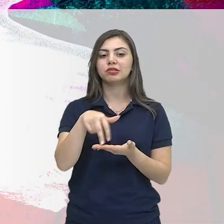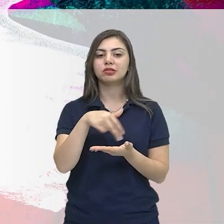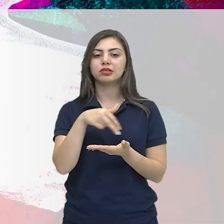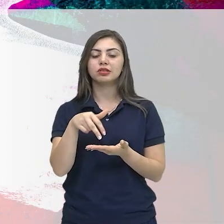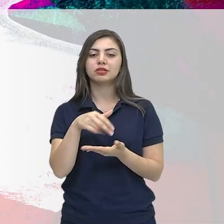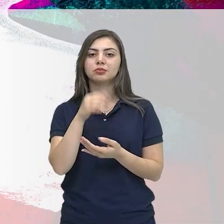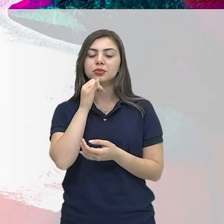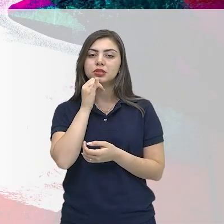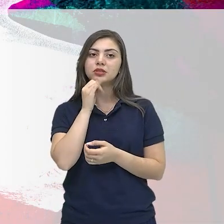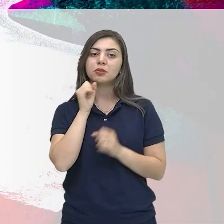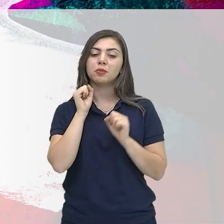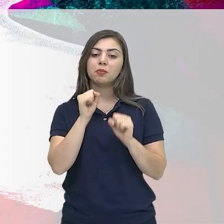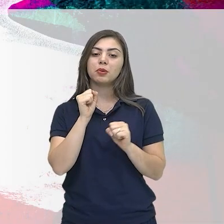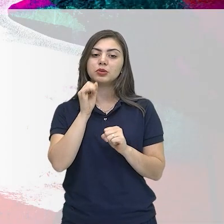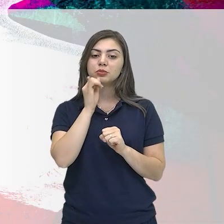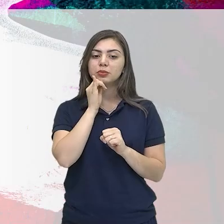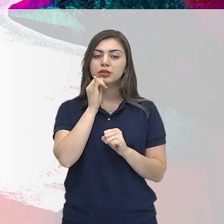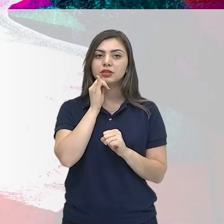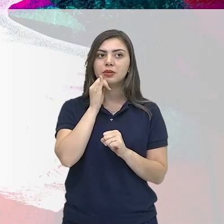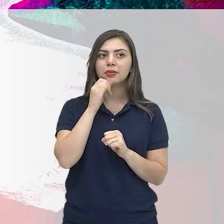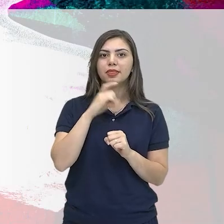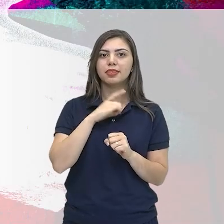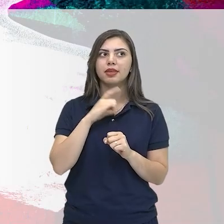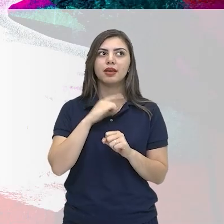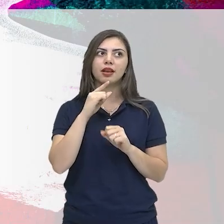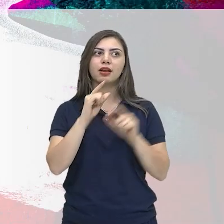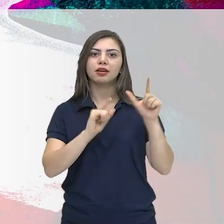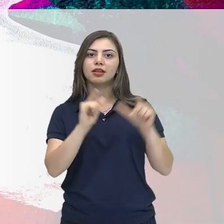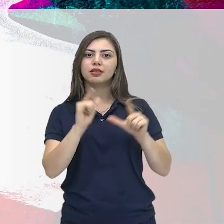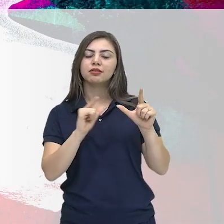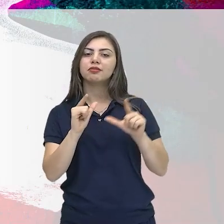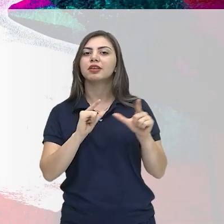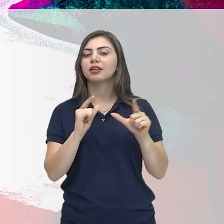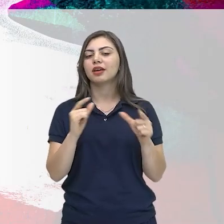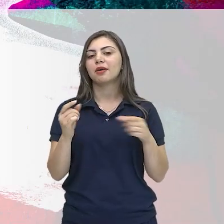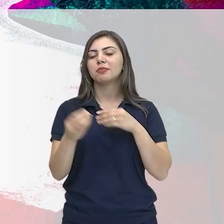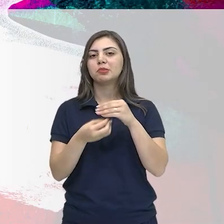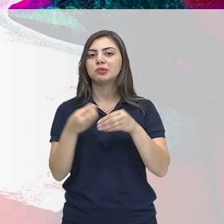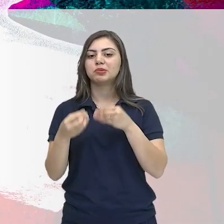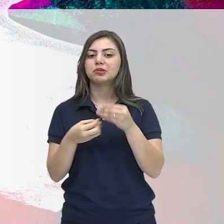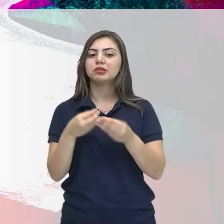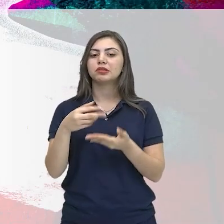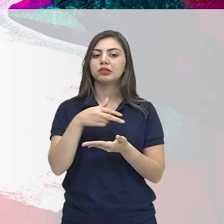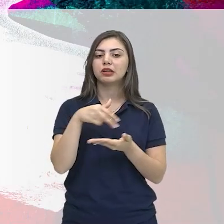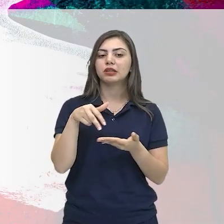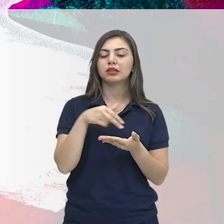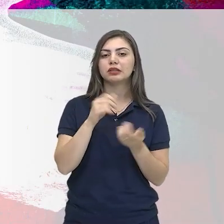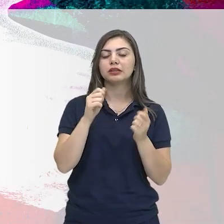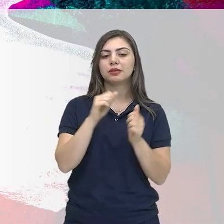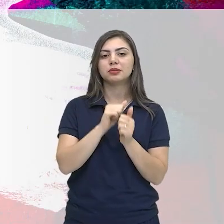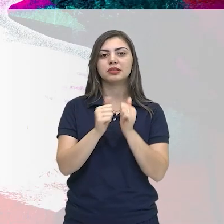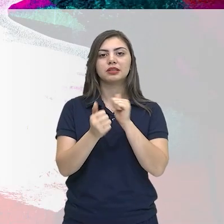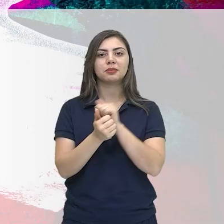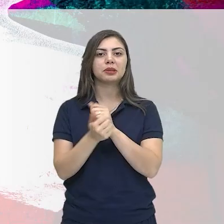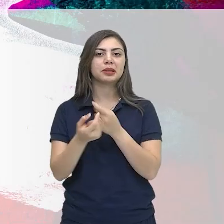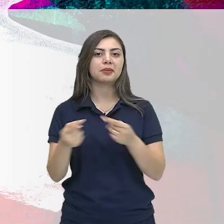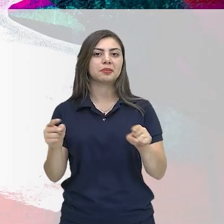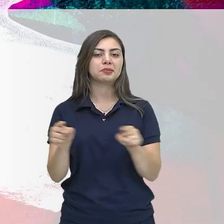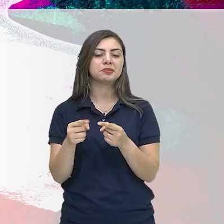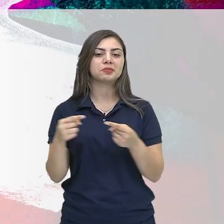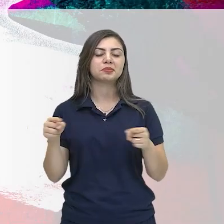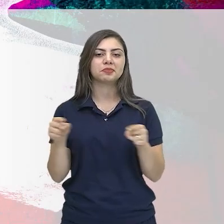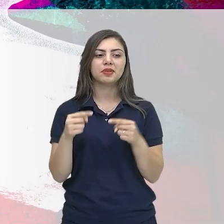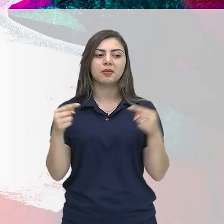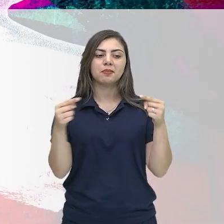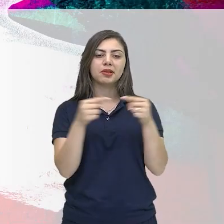coreografias para músicas comerciais. Tem movimentos dinâmicos e fluidos, adaptando-se à batida da música. A cultura